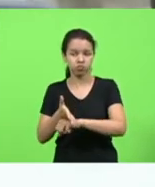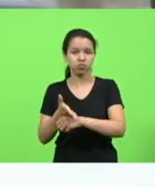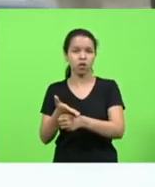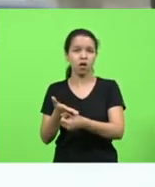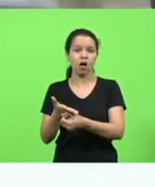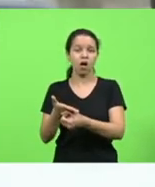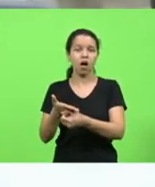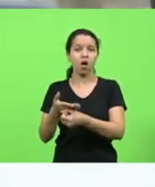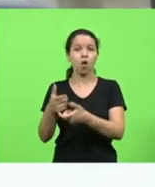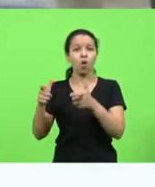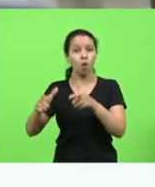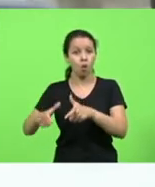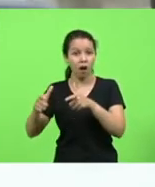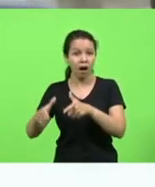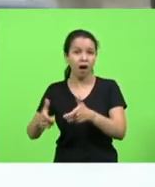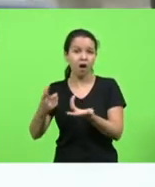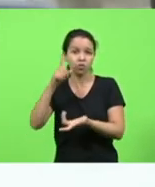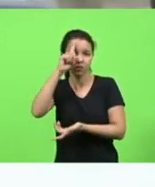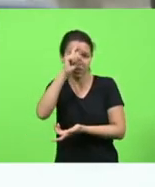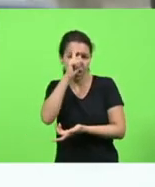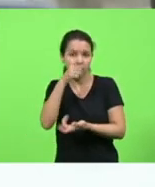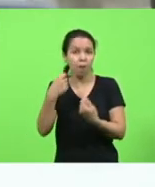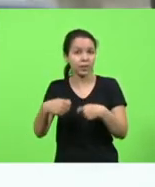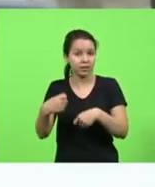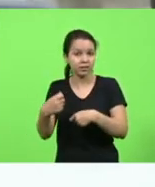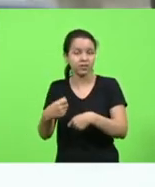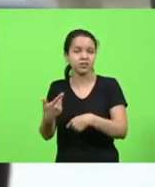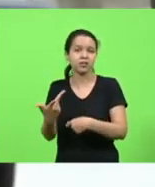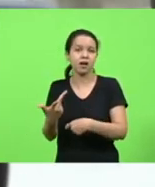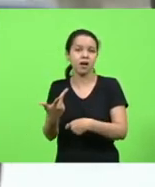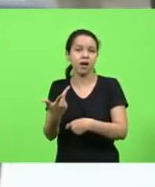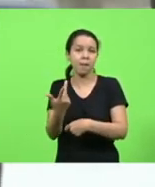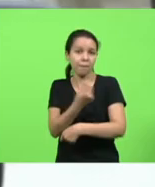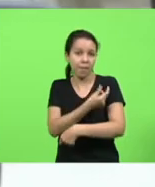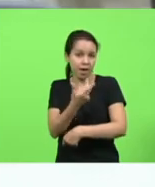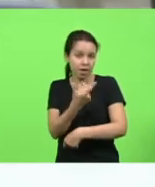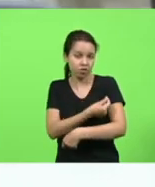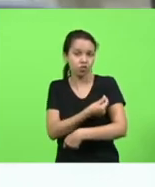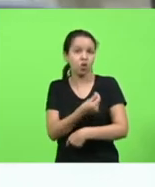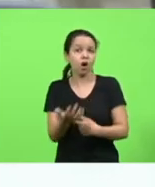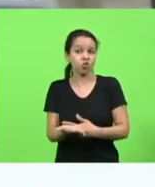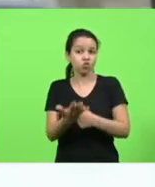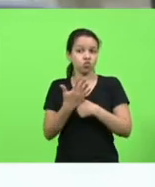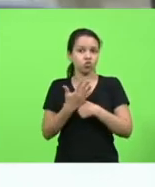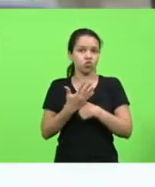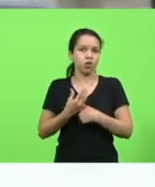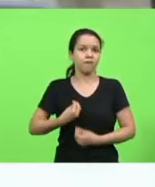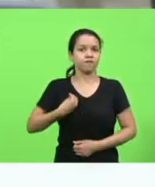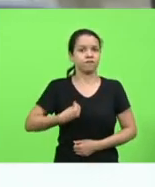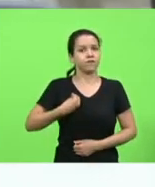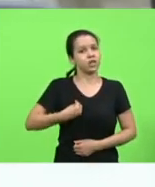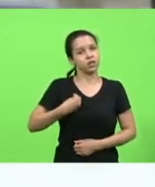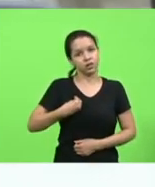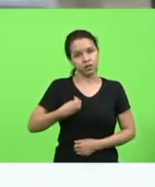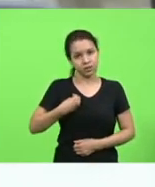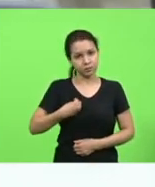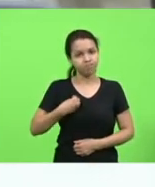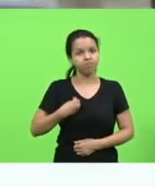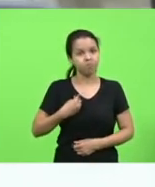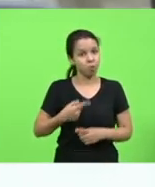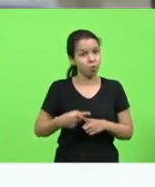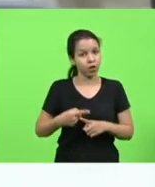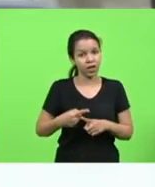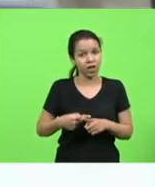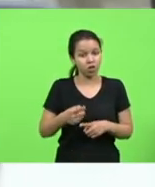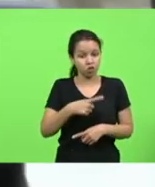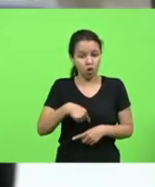até um hospital para tomar medicação que nos mantém vivo, que nos mantém, porque não tem